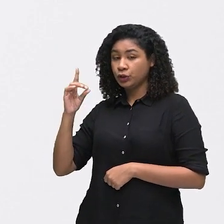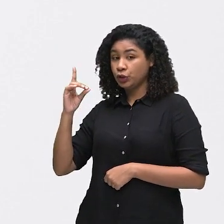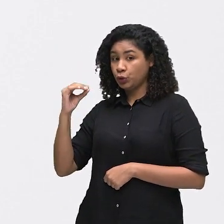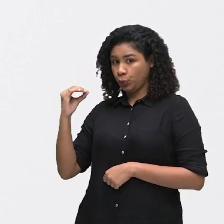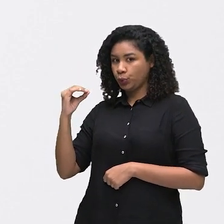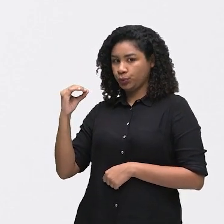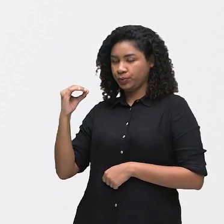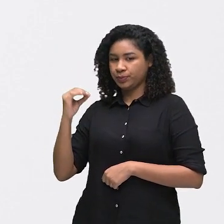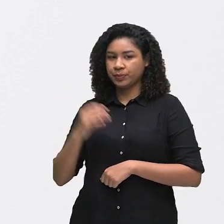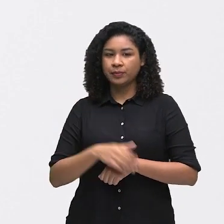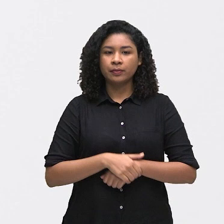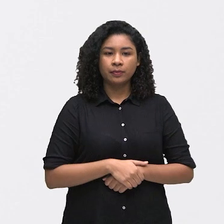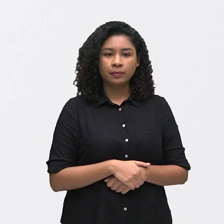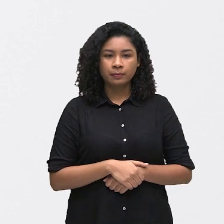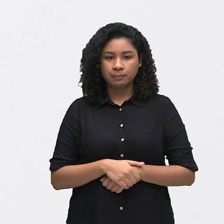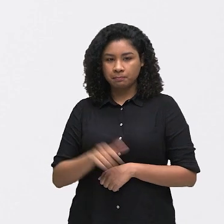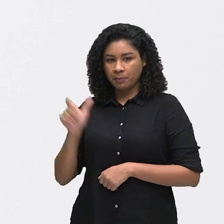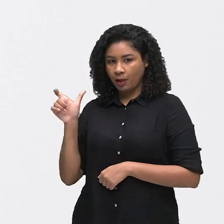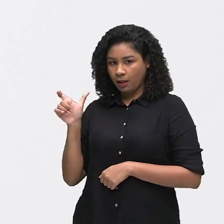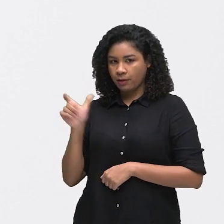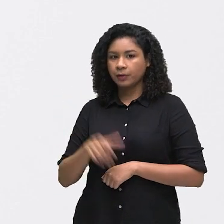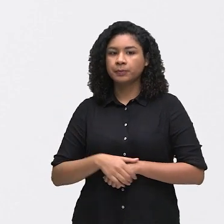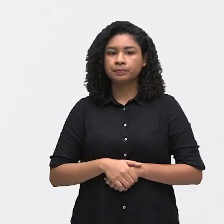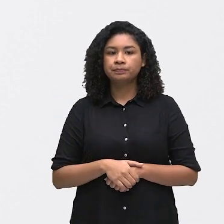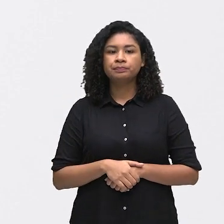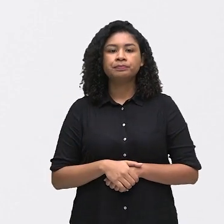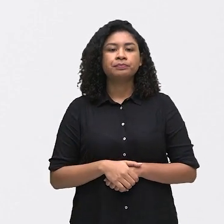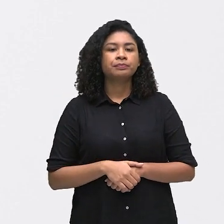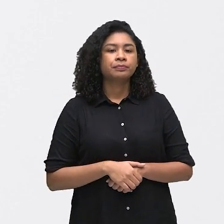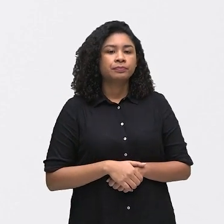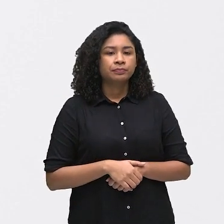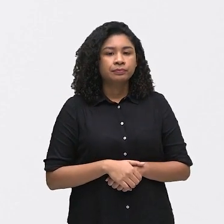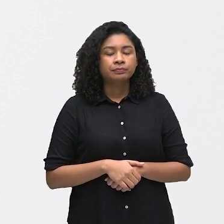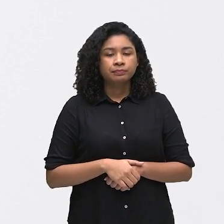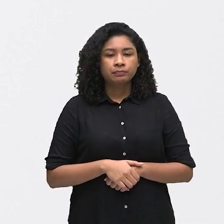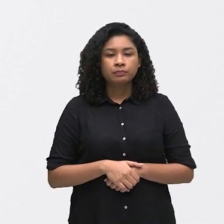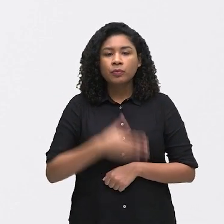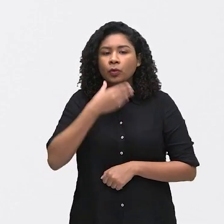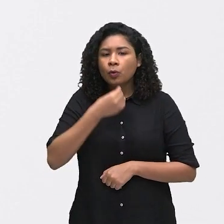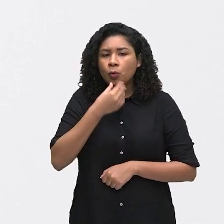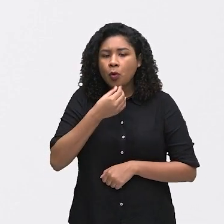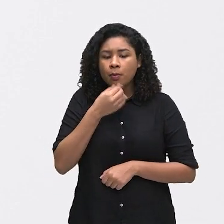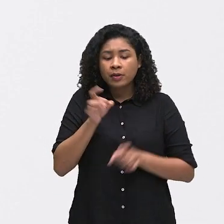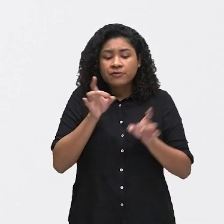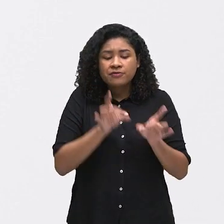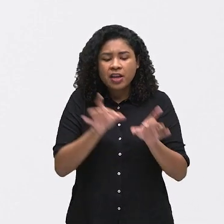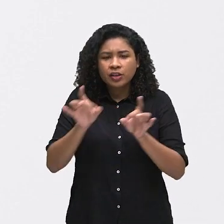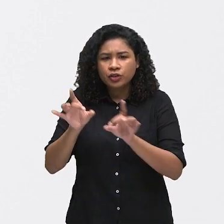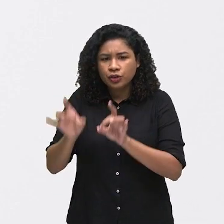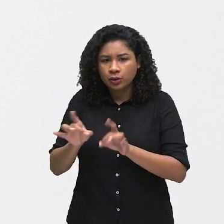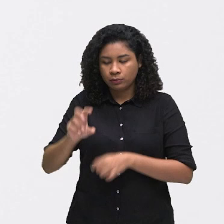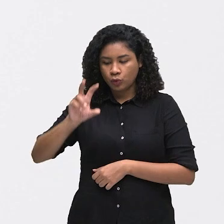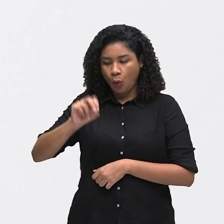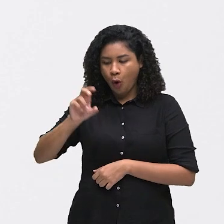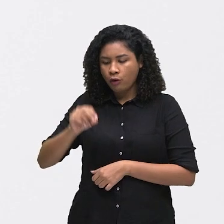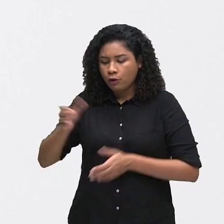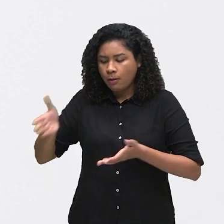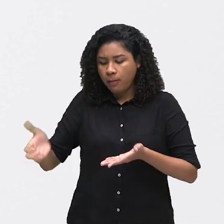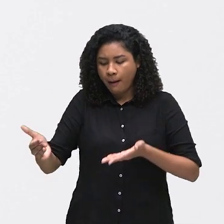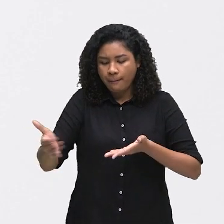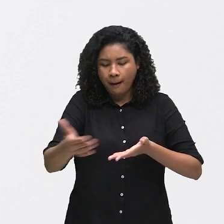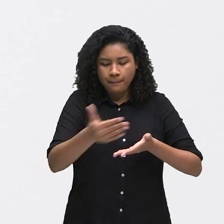Vendendo esses ovos preciosos, ele estava acumulando, aqui eu tenho locução verbal, uma